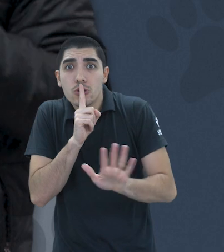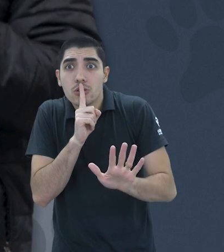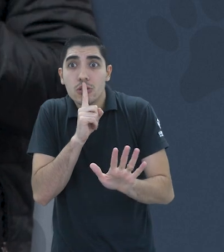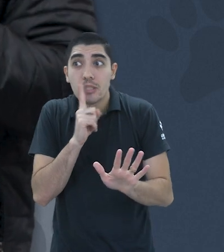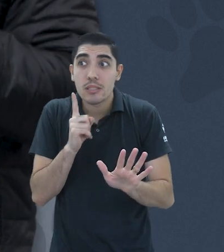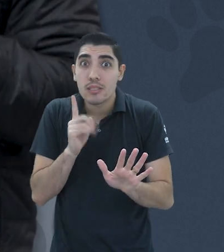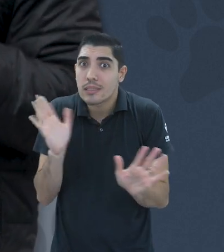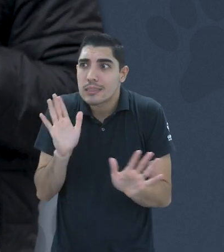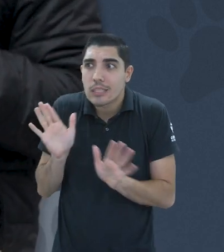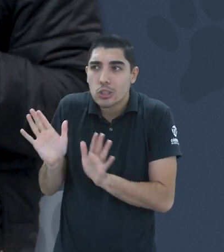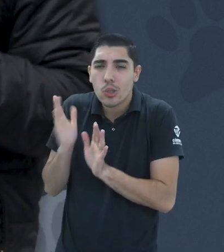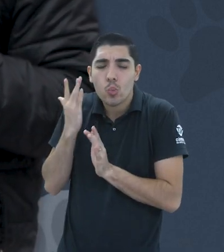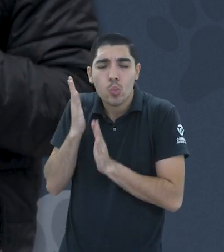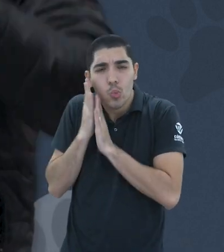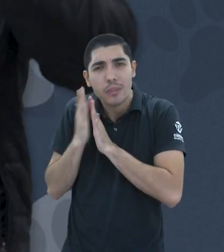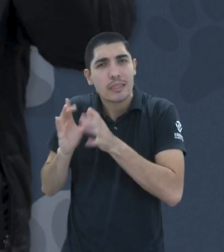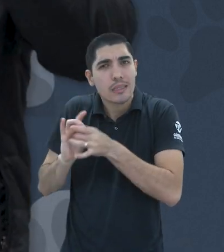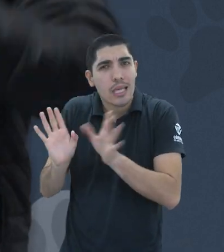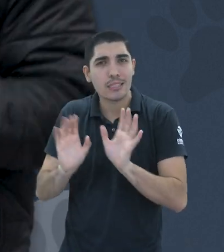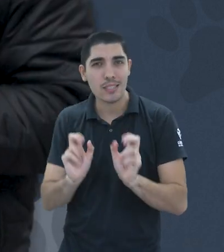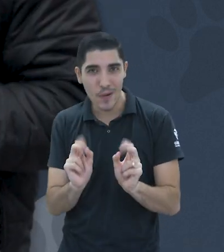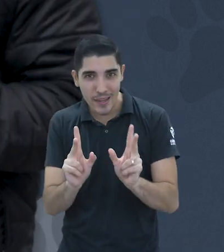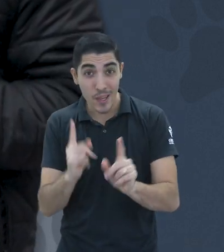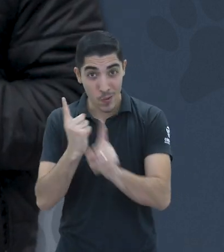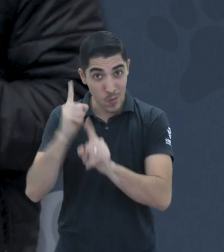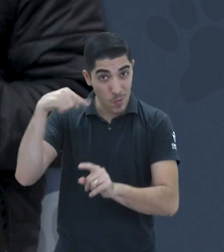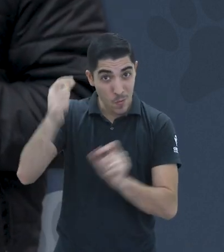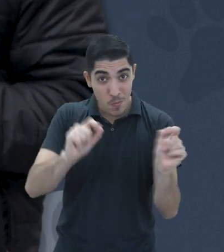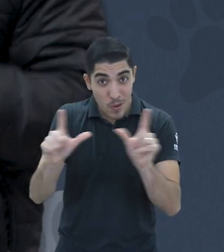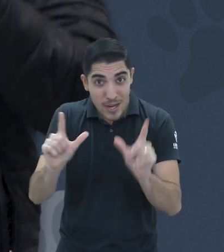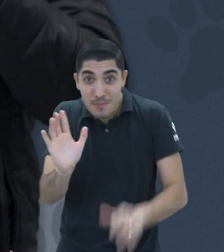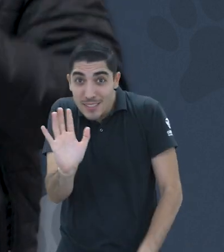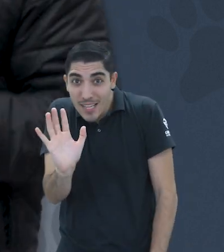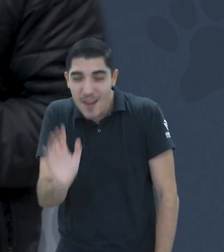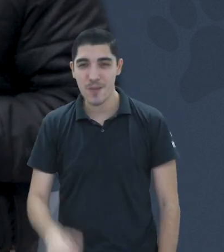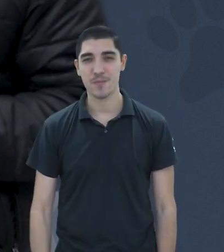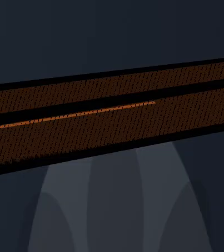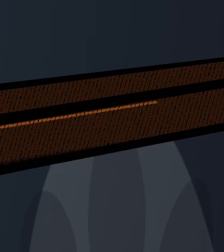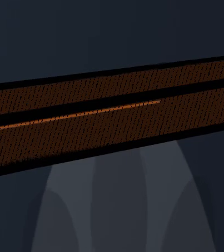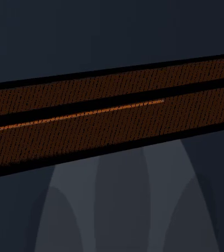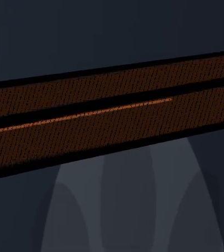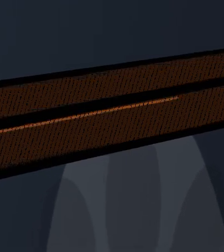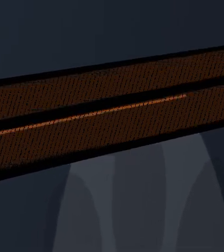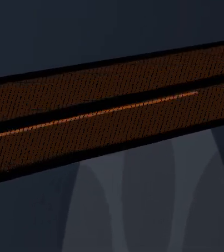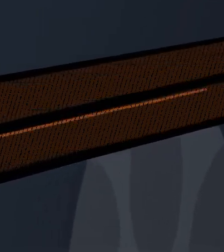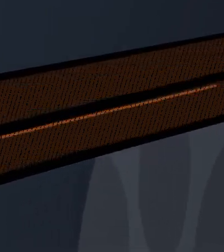respeitar, deixar eles quietinhos aqui, tá bom, pessoal? Até o próximo Galeria Pet. Tchau!